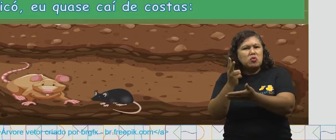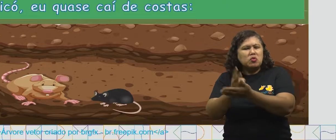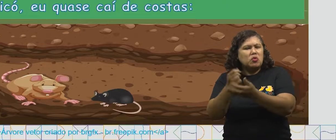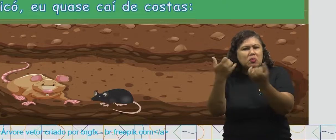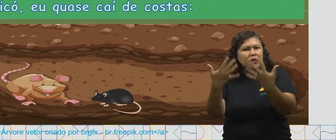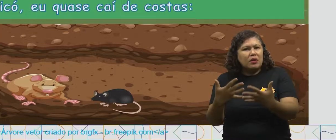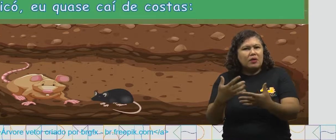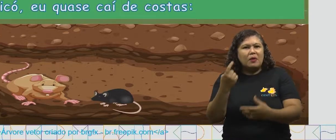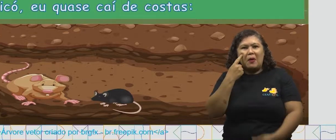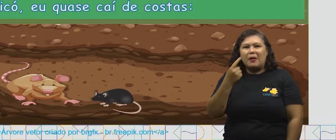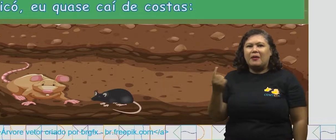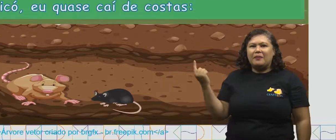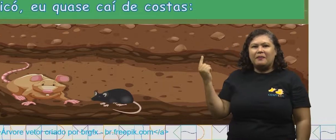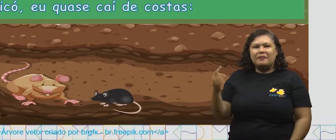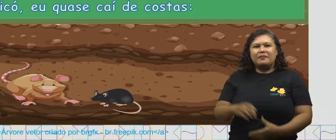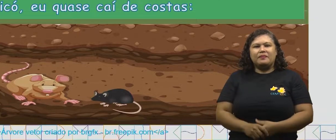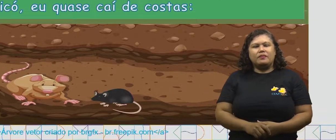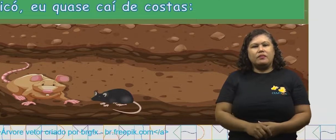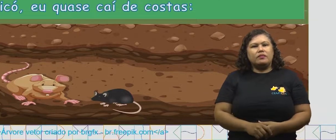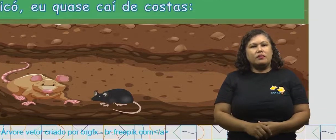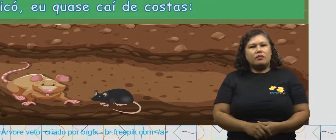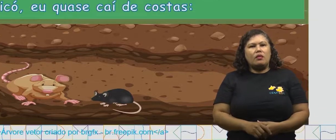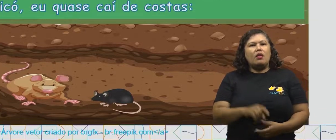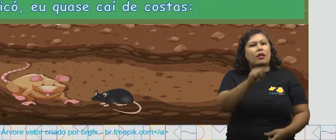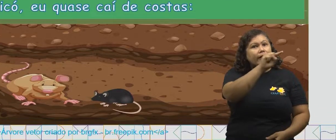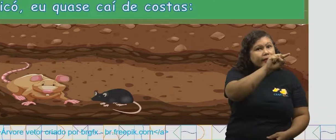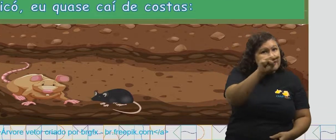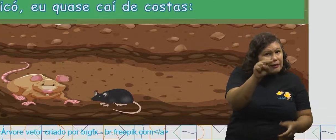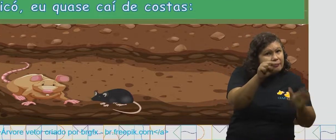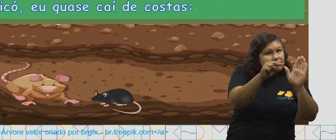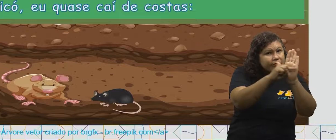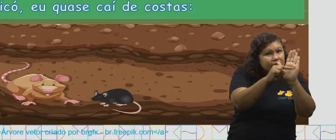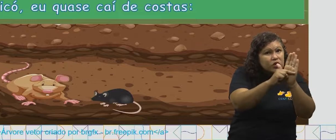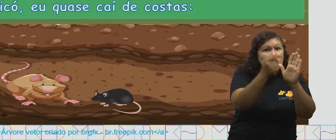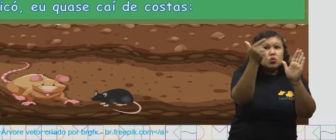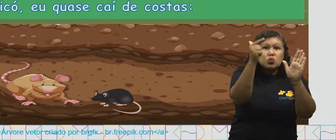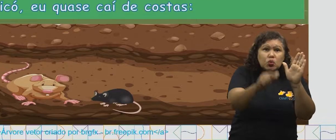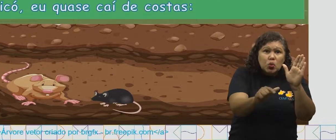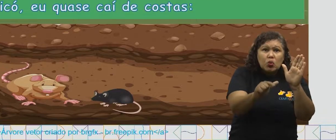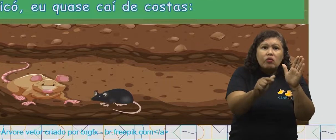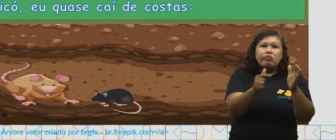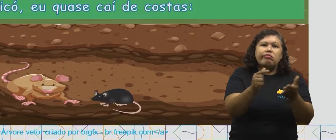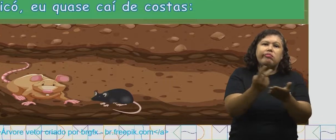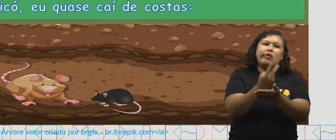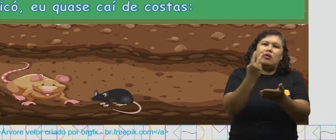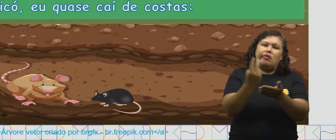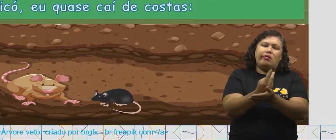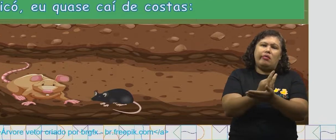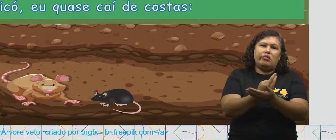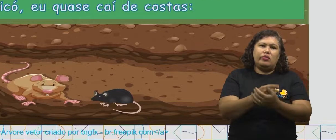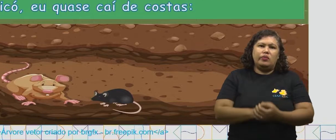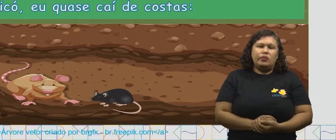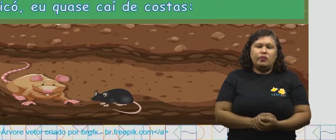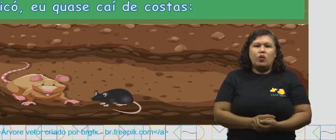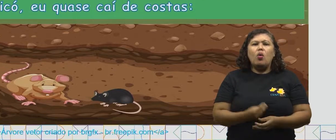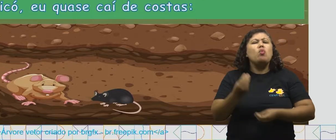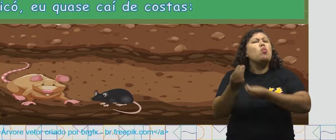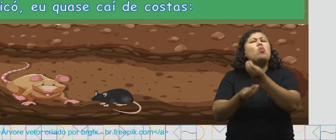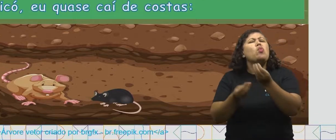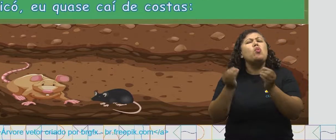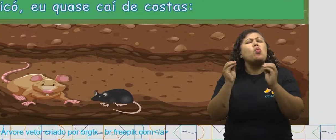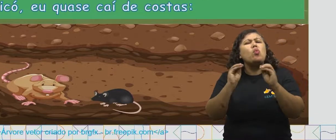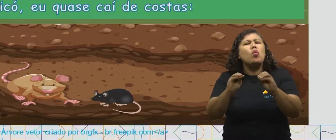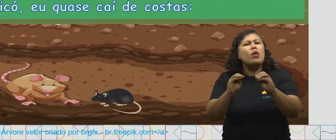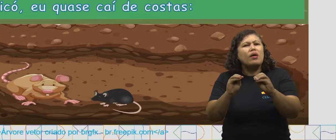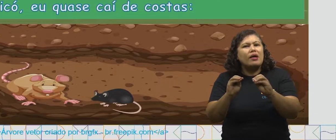melhor. Olha o travessão, no lugar errado novamente. O travessão deve ficar onde mesmo?